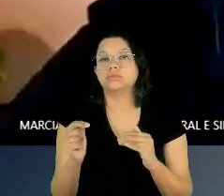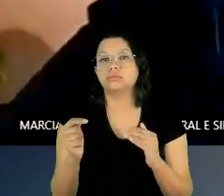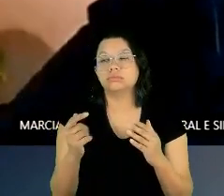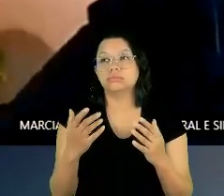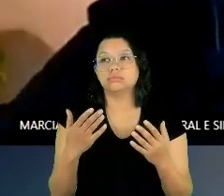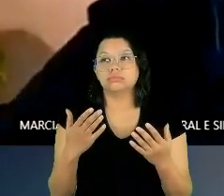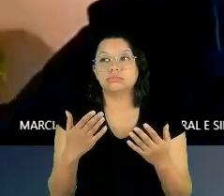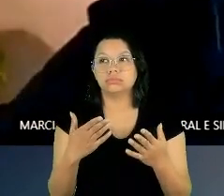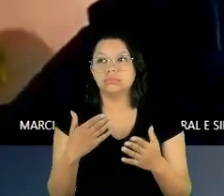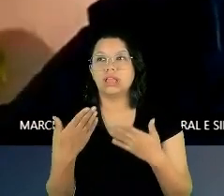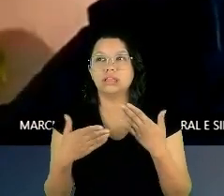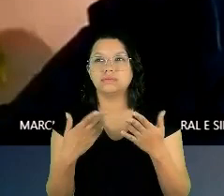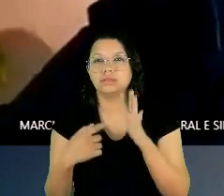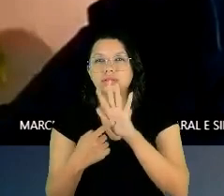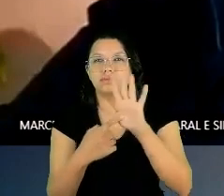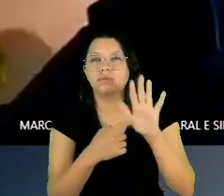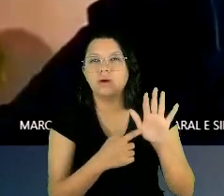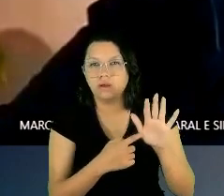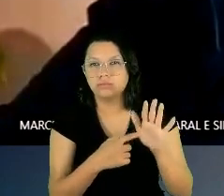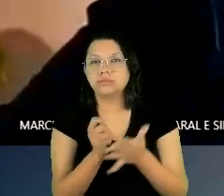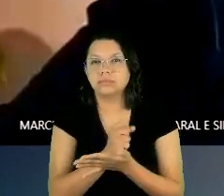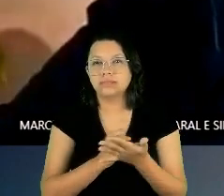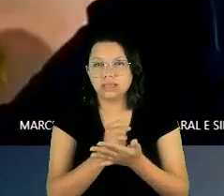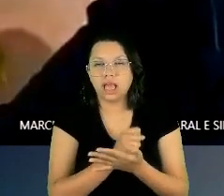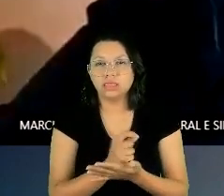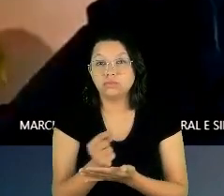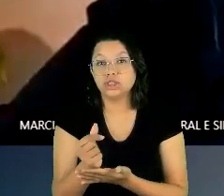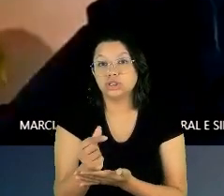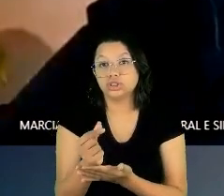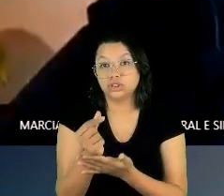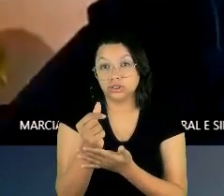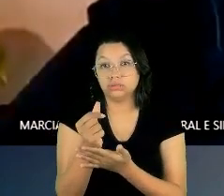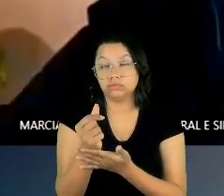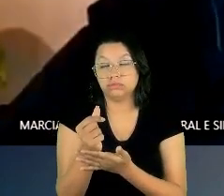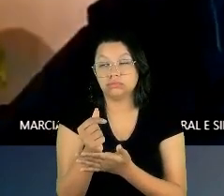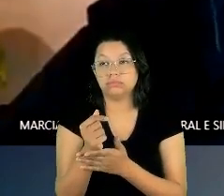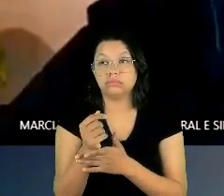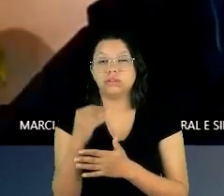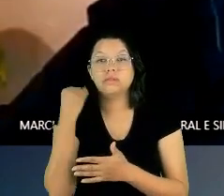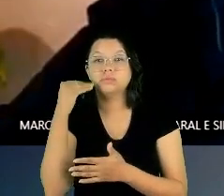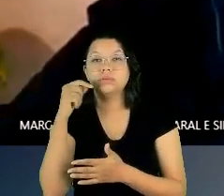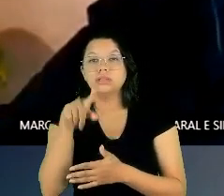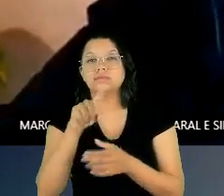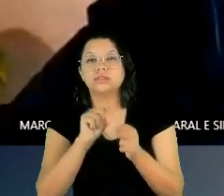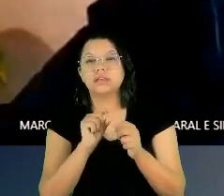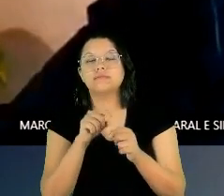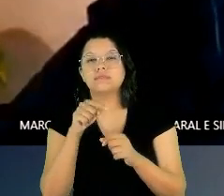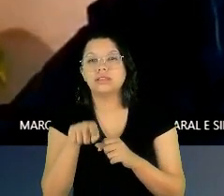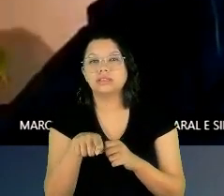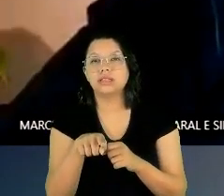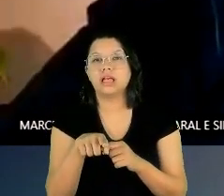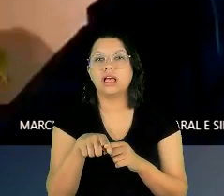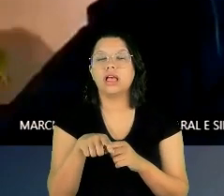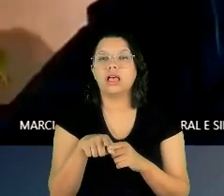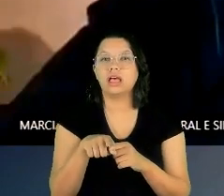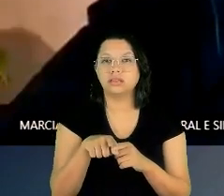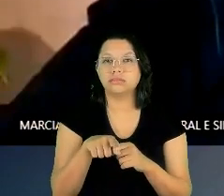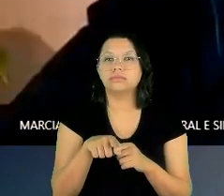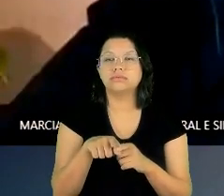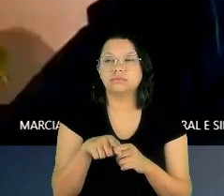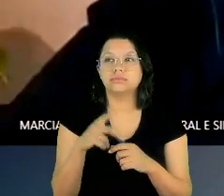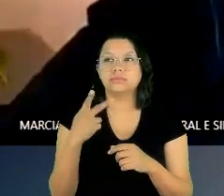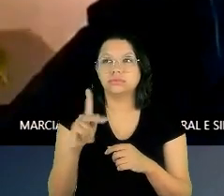sujeito e muitas vezes isso se expressa com base no dinheiro, quer dizer, então até nos experimentos que a senhora fez lá